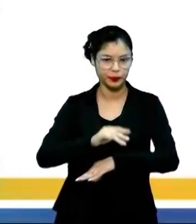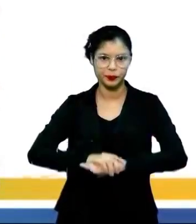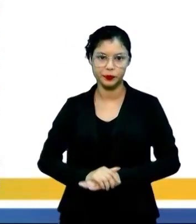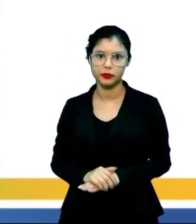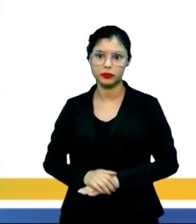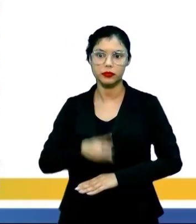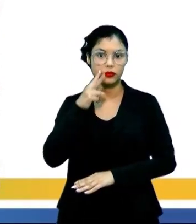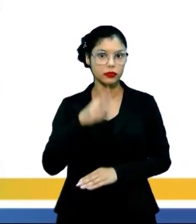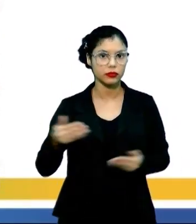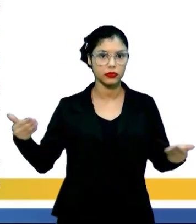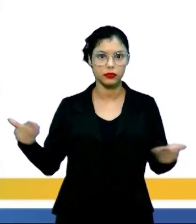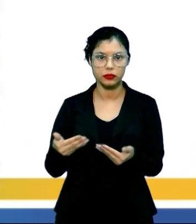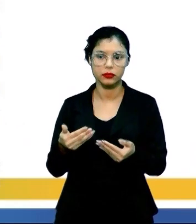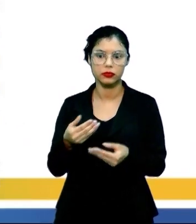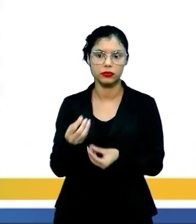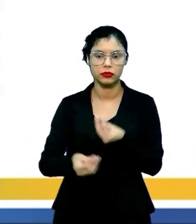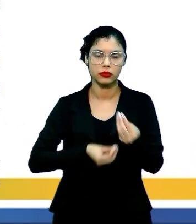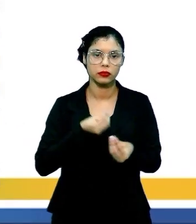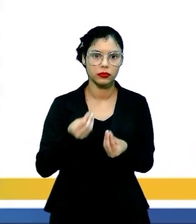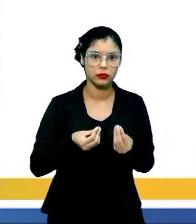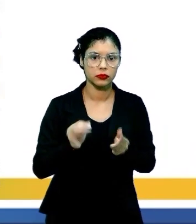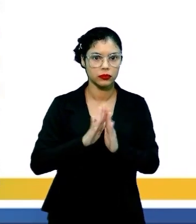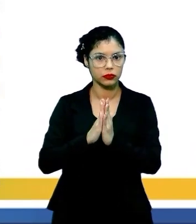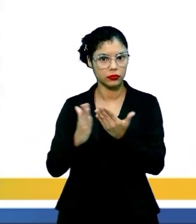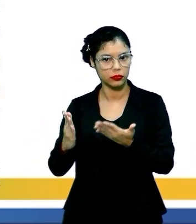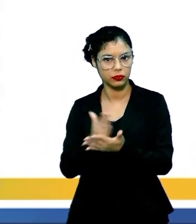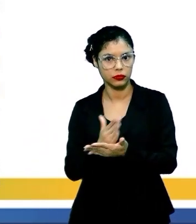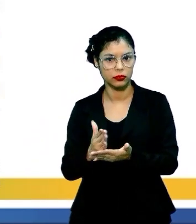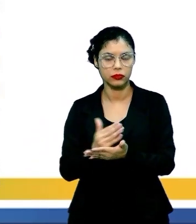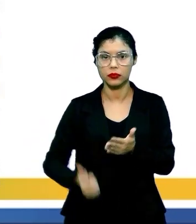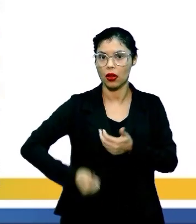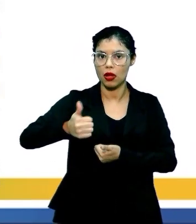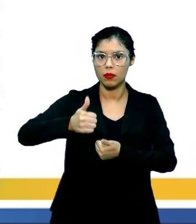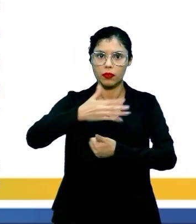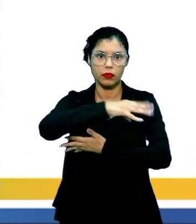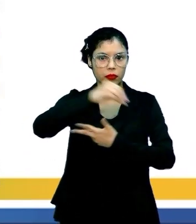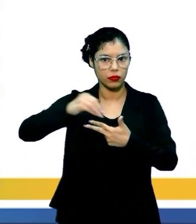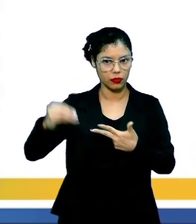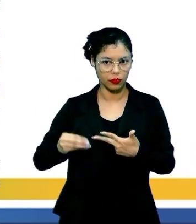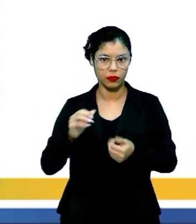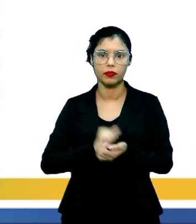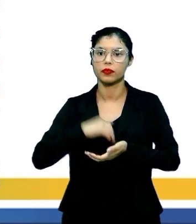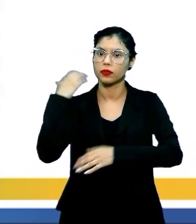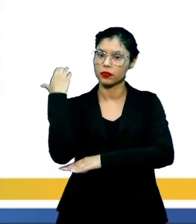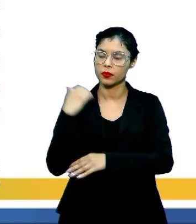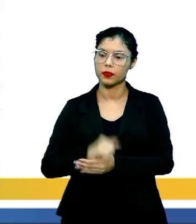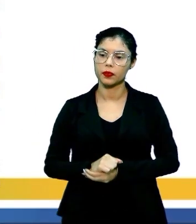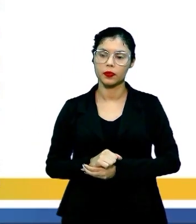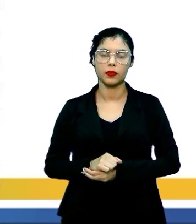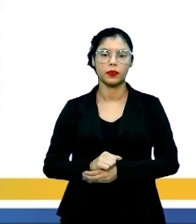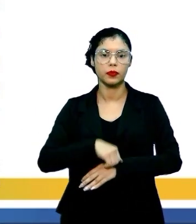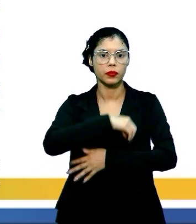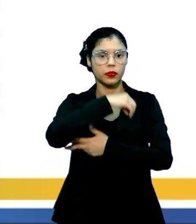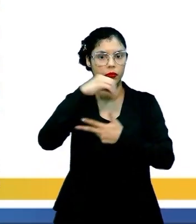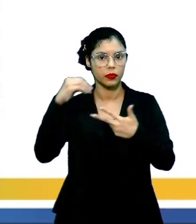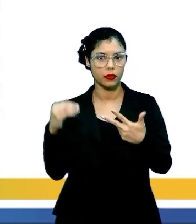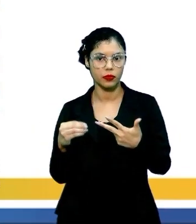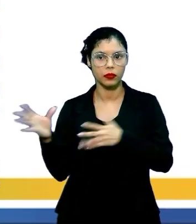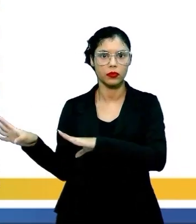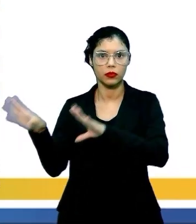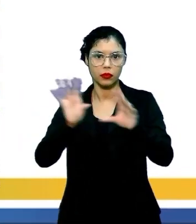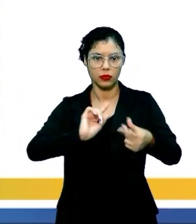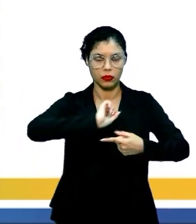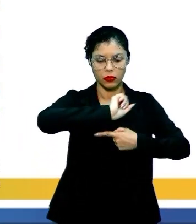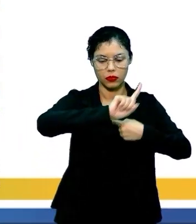Vejamos agora como que o nosso livro do Aprova Enem costuma cobrar isso em provas de Enem.